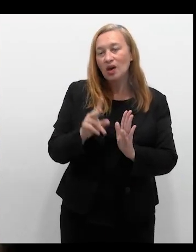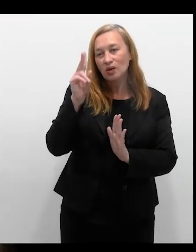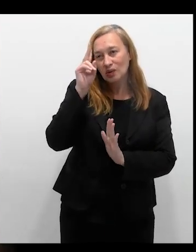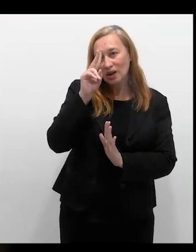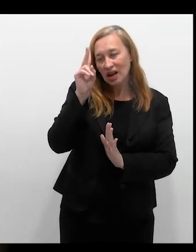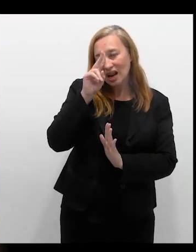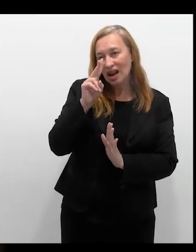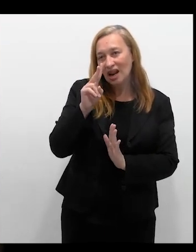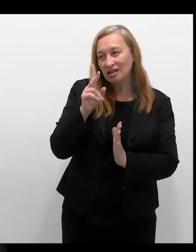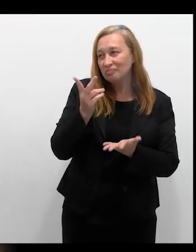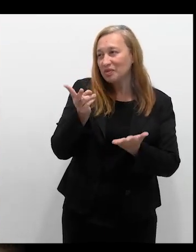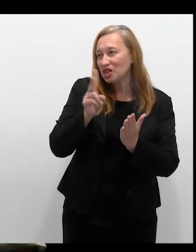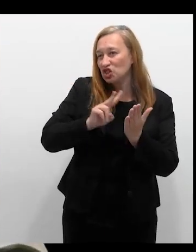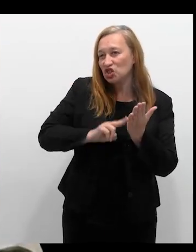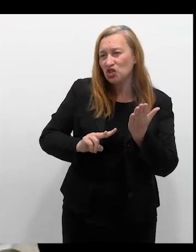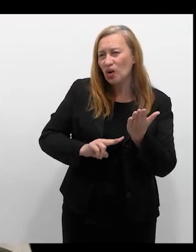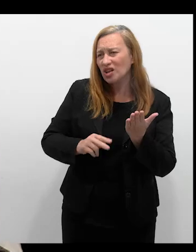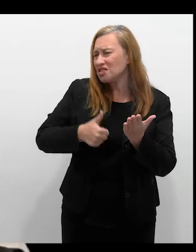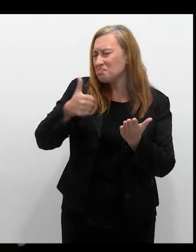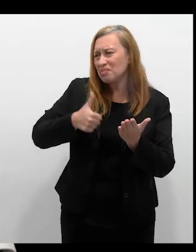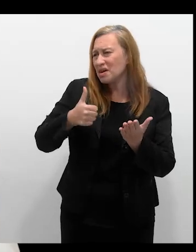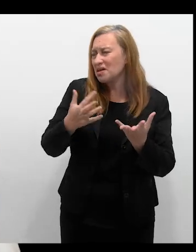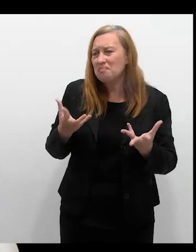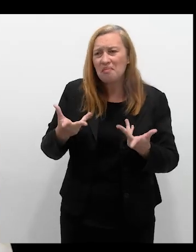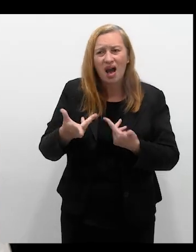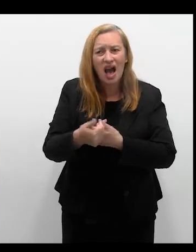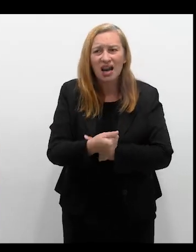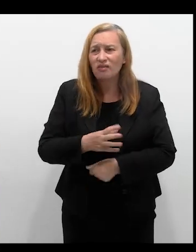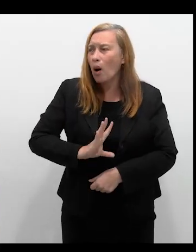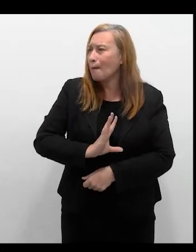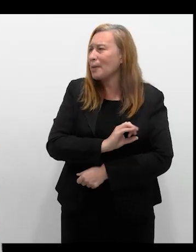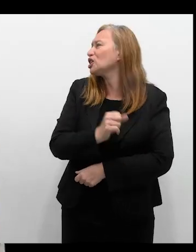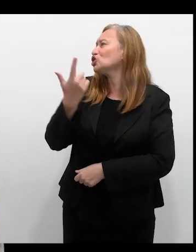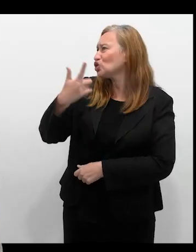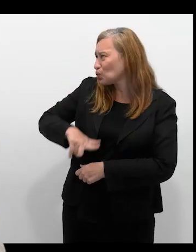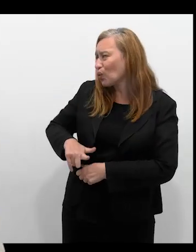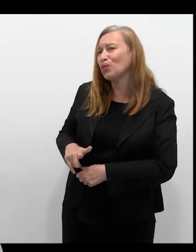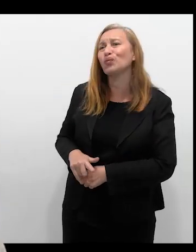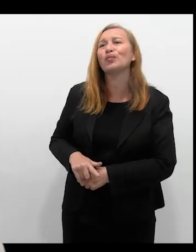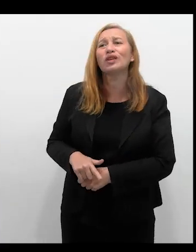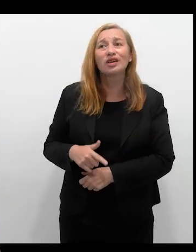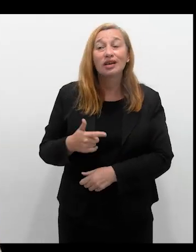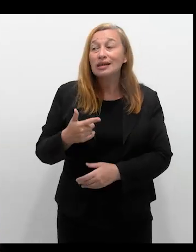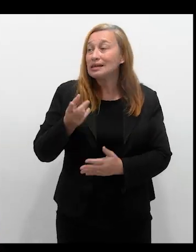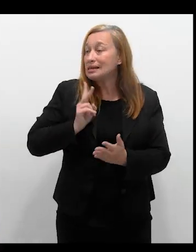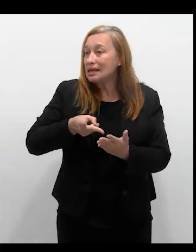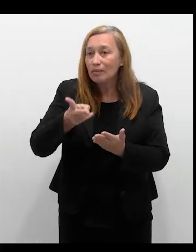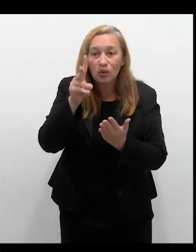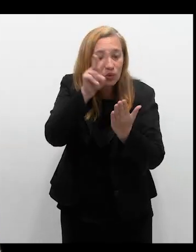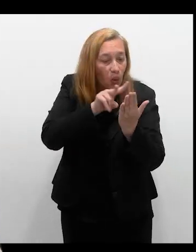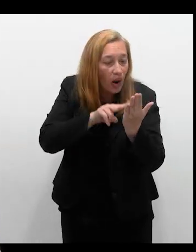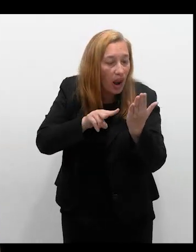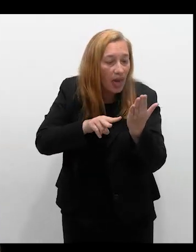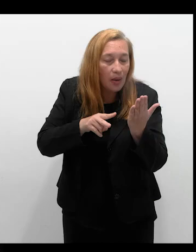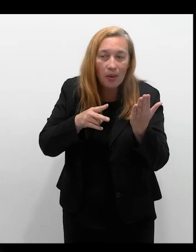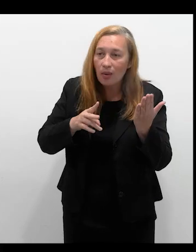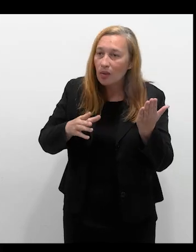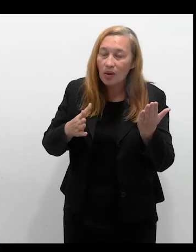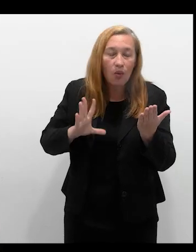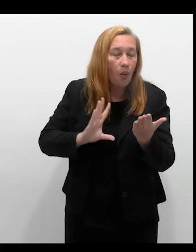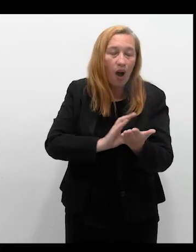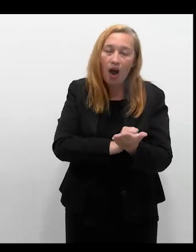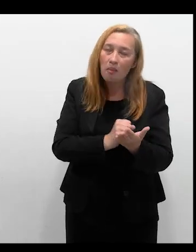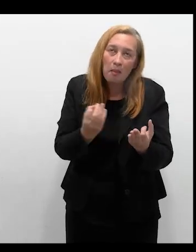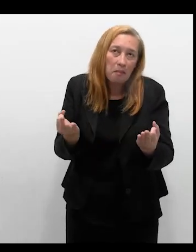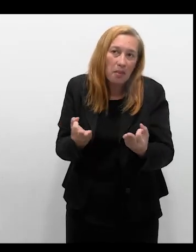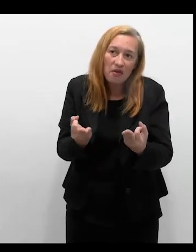do Guimarães Rosa que a gente está fazendo esse ano, eu estou relendo primeiras histórias. Nossa, como é incrível. Se apaixonou, cara. De novo? De novo. Cada vez